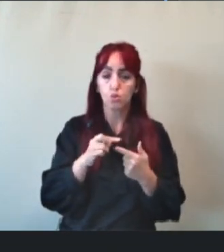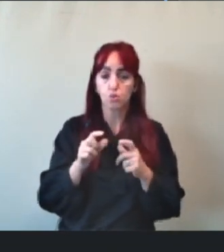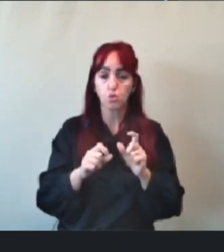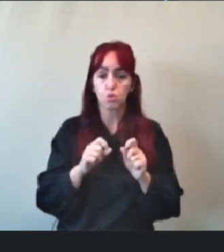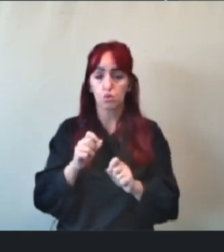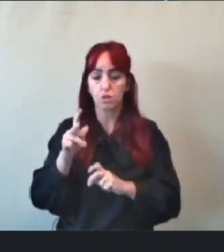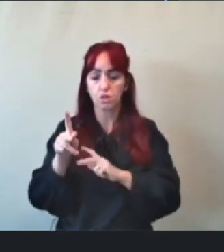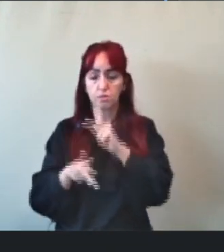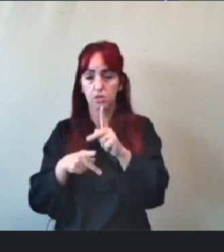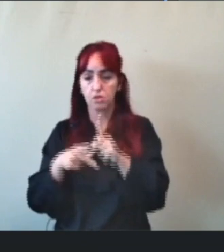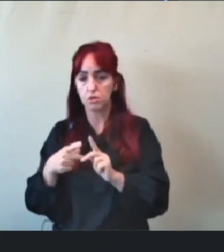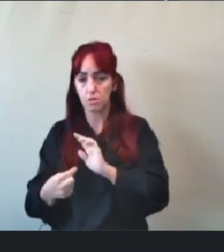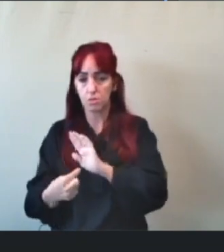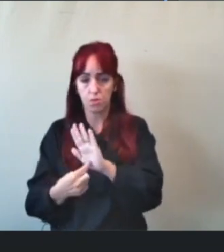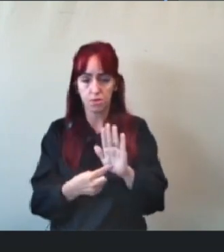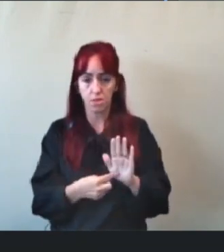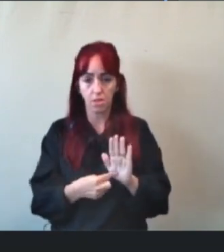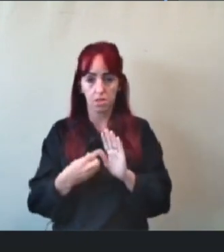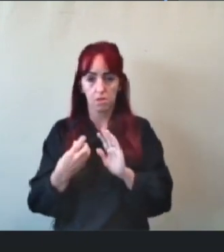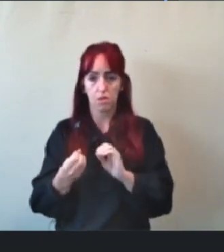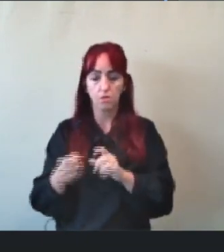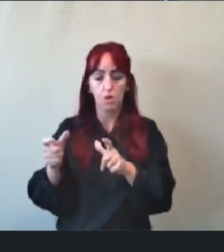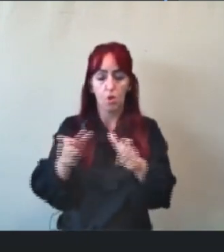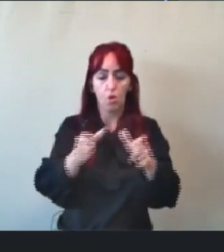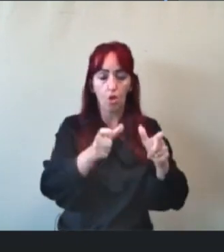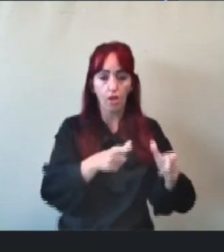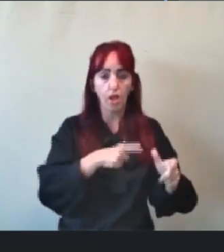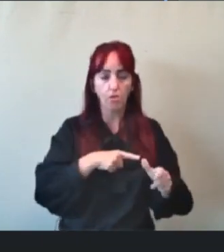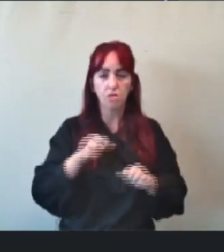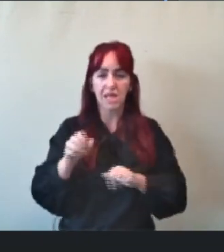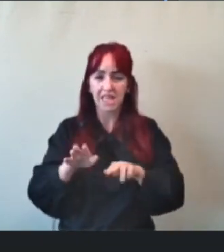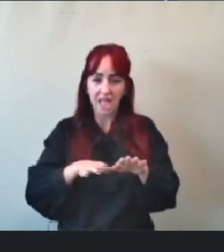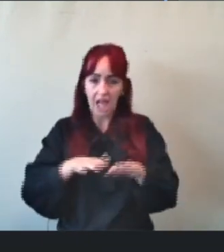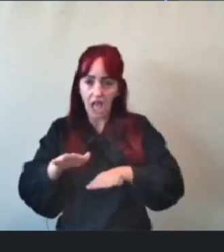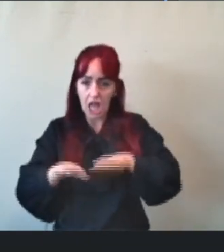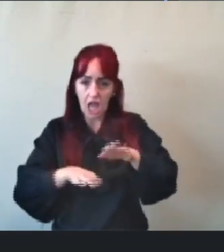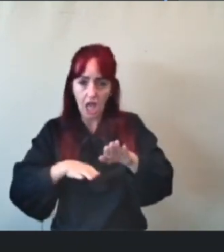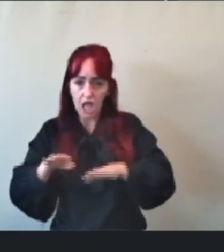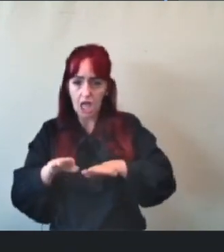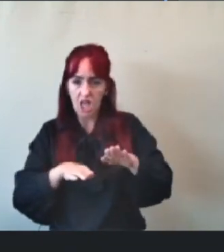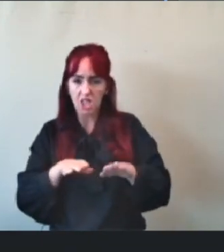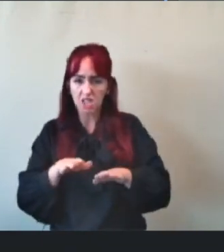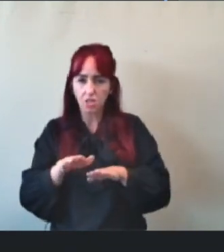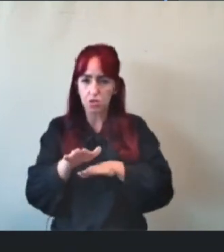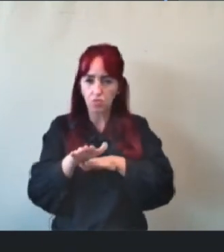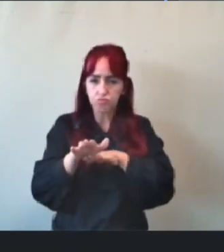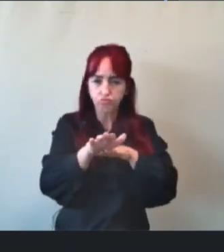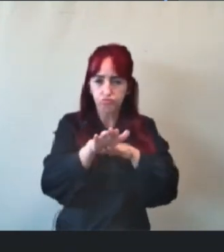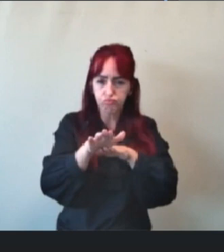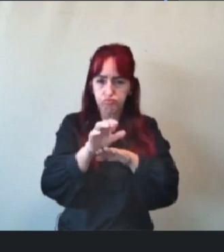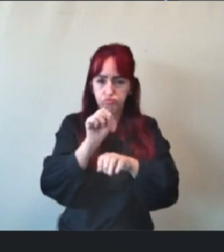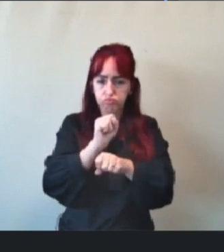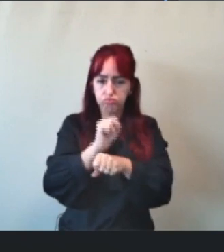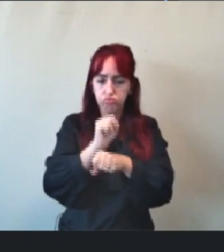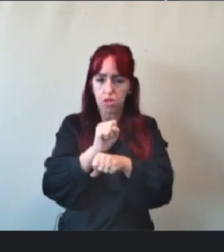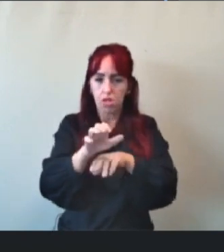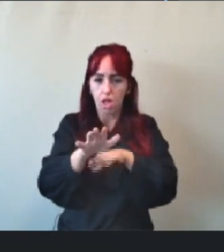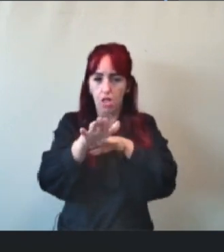como os locais onde tem trânsito, ou onde tem retenção de trânsito, né? Onde tem congestionamento.